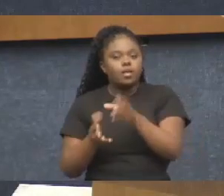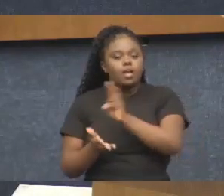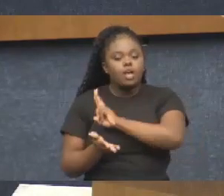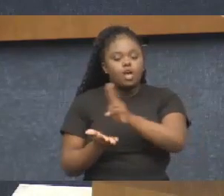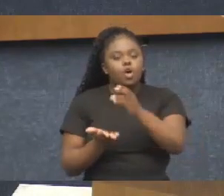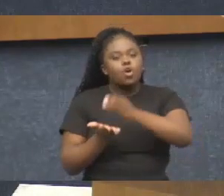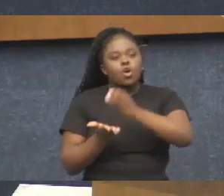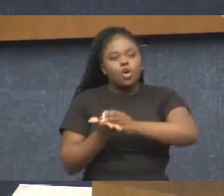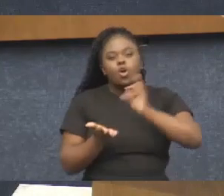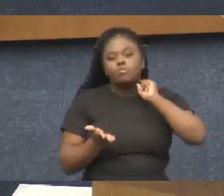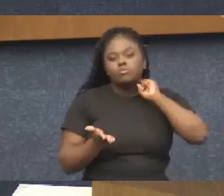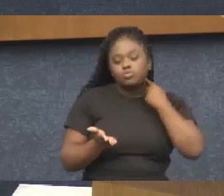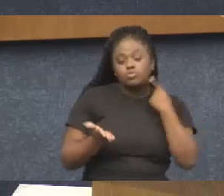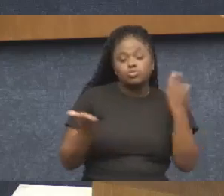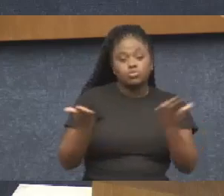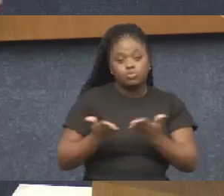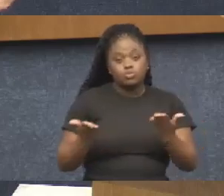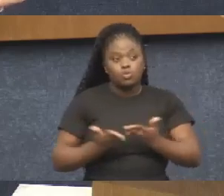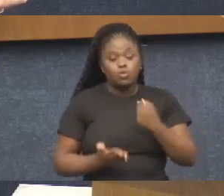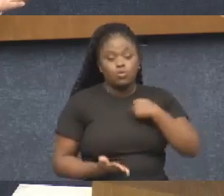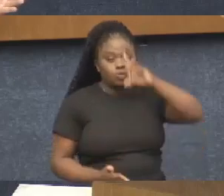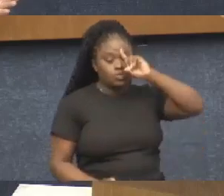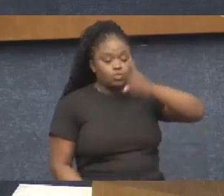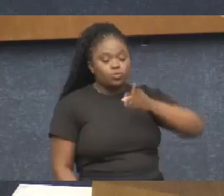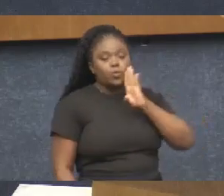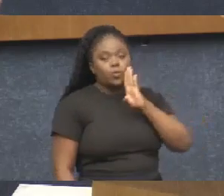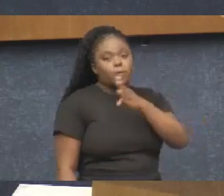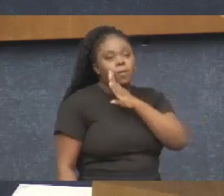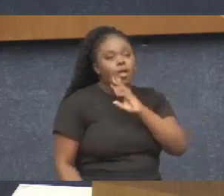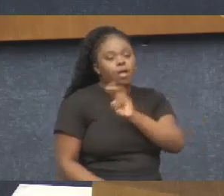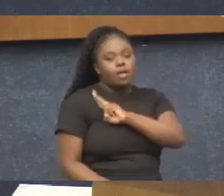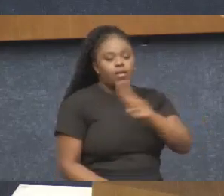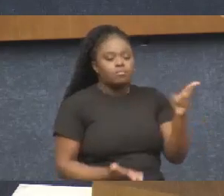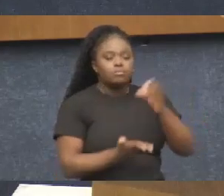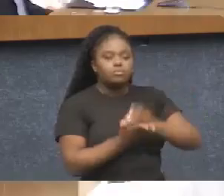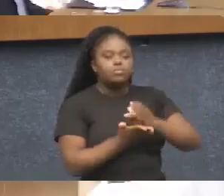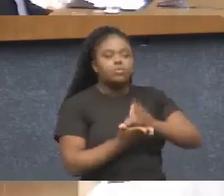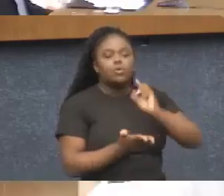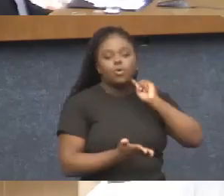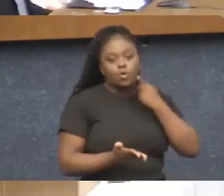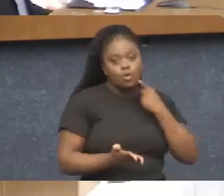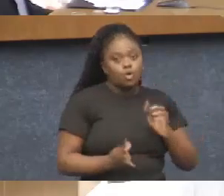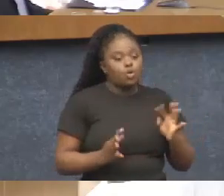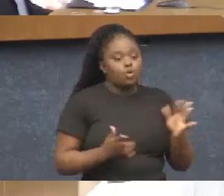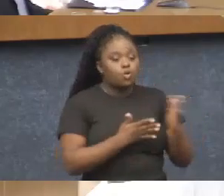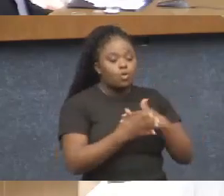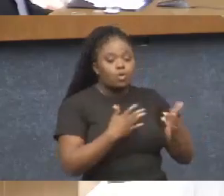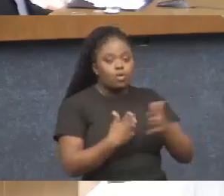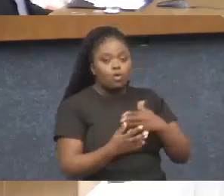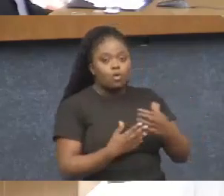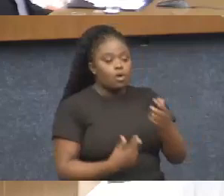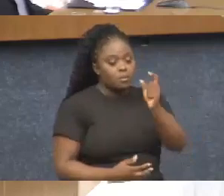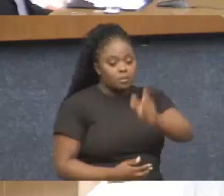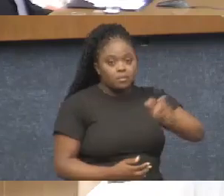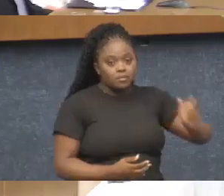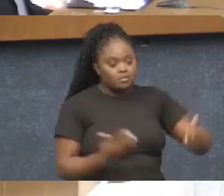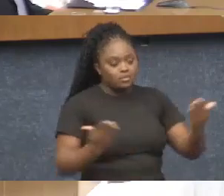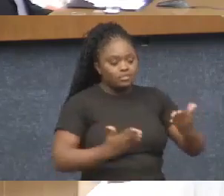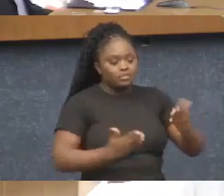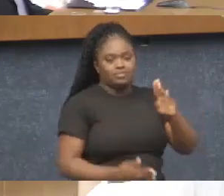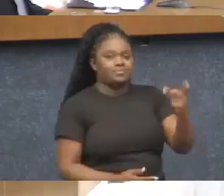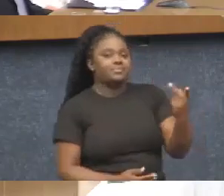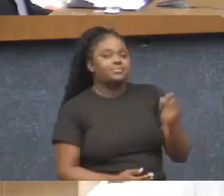honra de ser o dono de um bar Copo Sujo em BH, o que chancela qualquer um a virar Belo Horizontino, né? Você ter um bar Copo Sujo em Belo